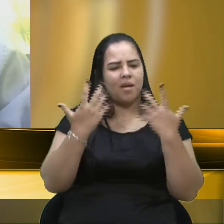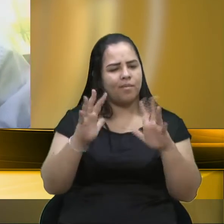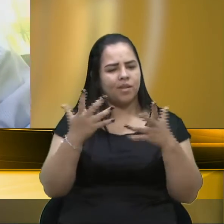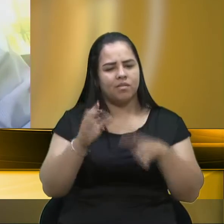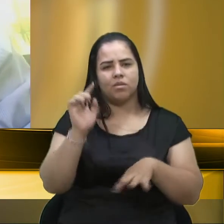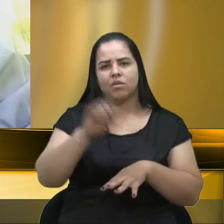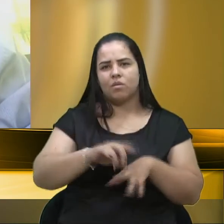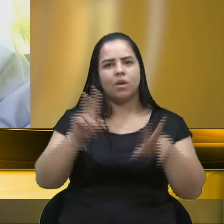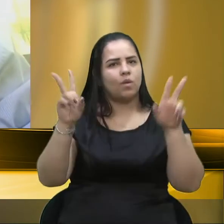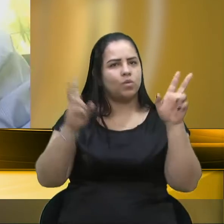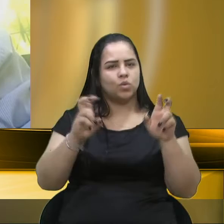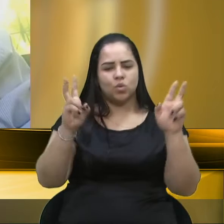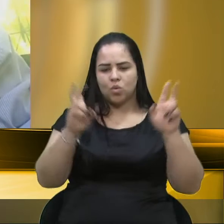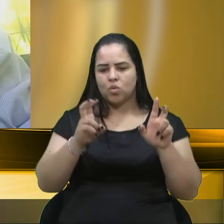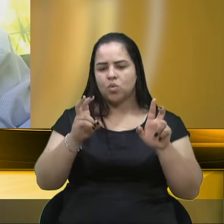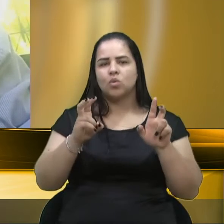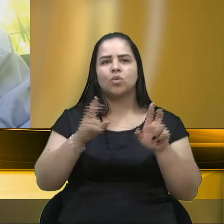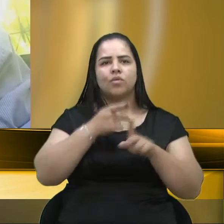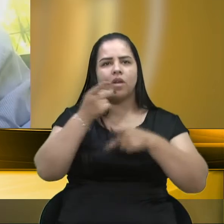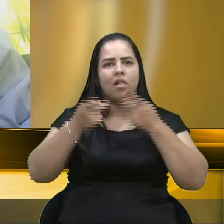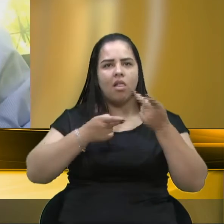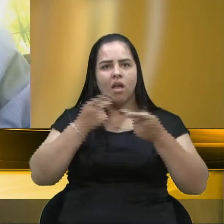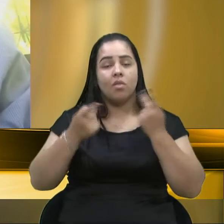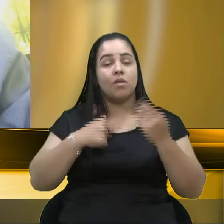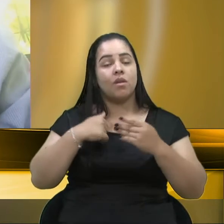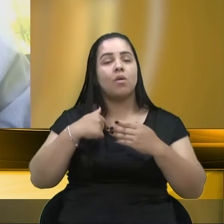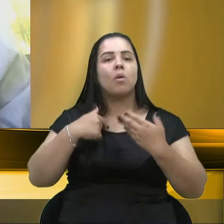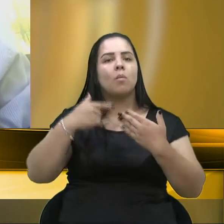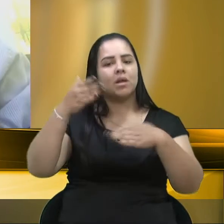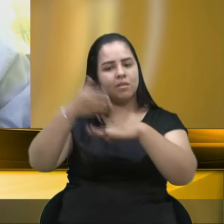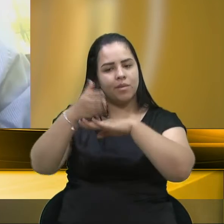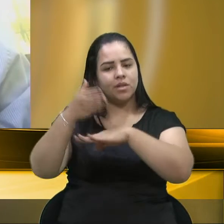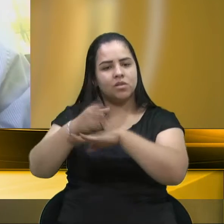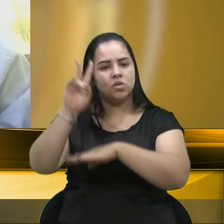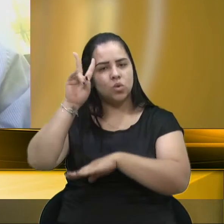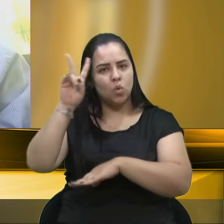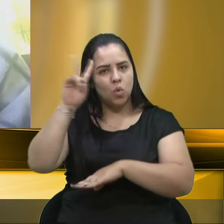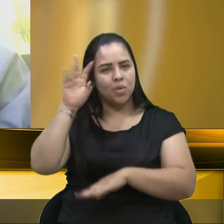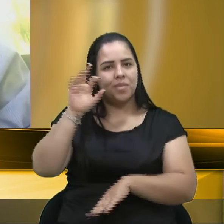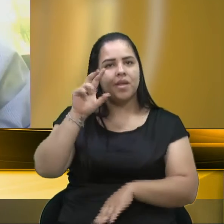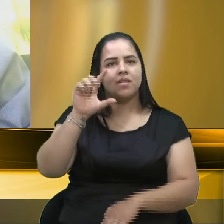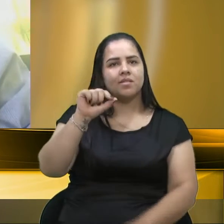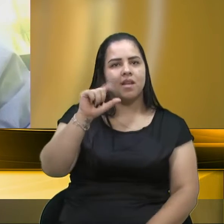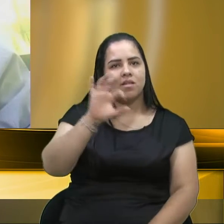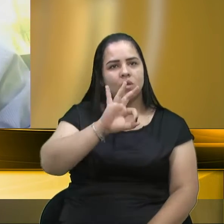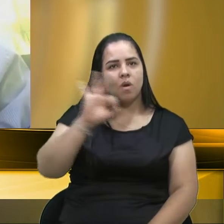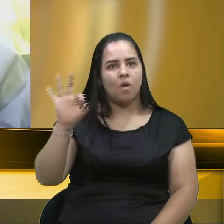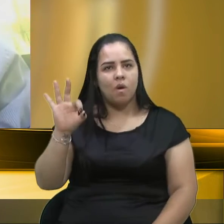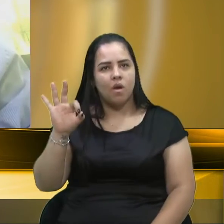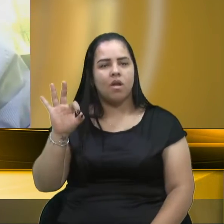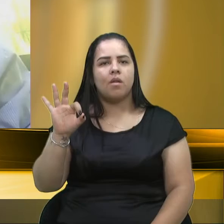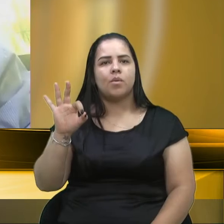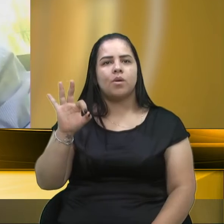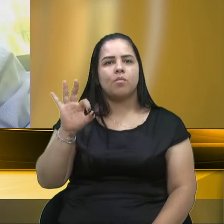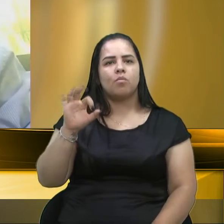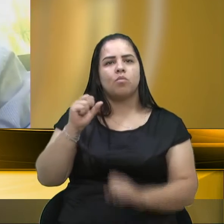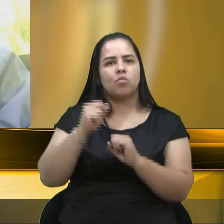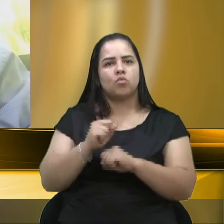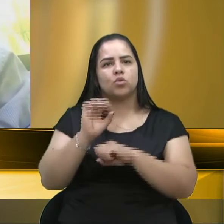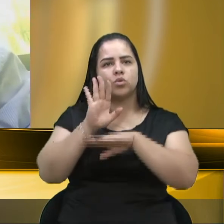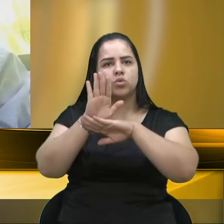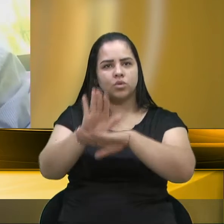tema, eu quero estar presente lá no CREAS, segunda-feira às 10 da manhã, também para poder colaborar e ajudar todas